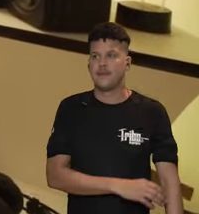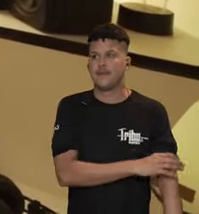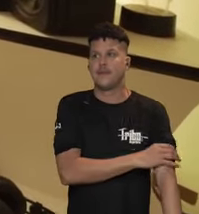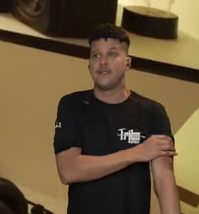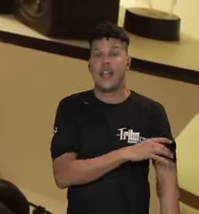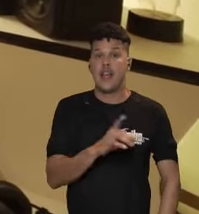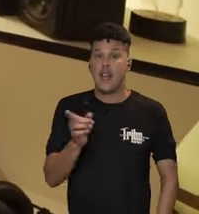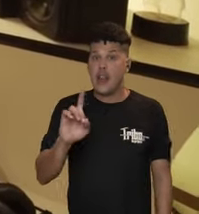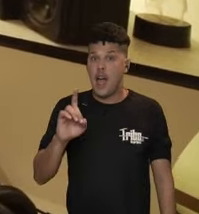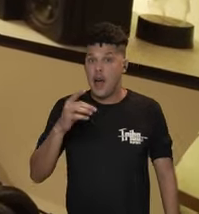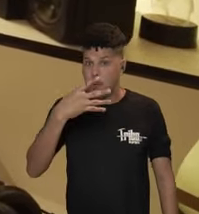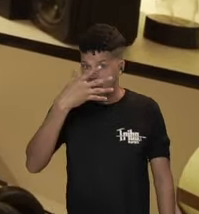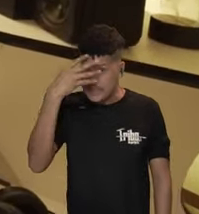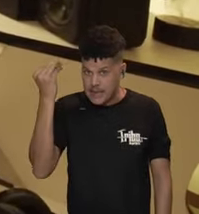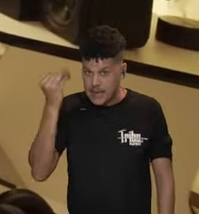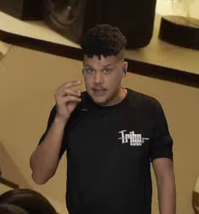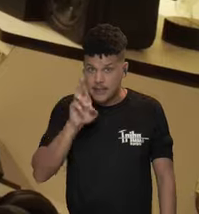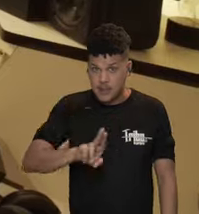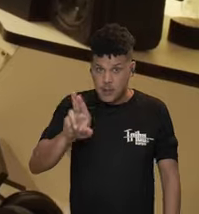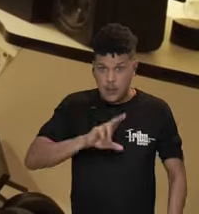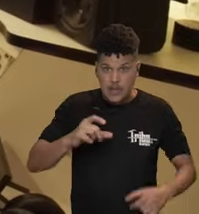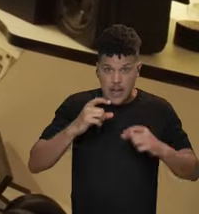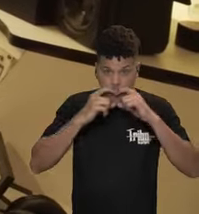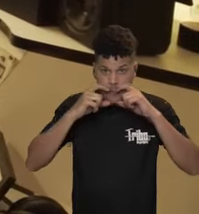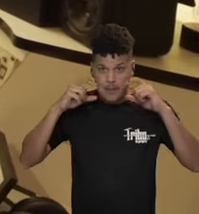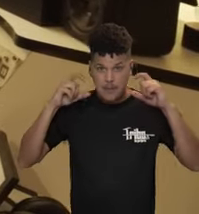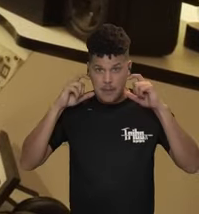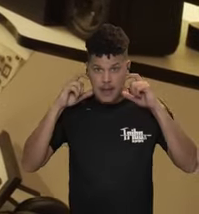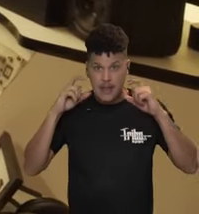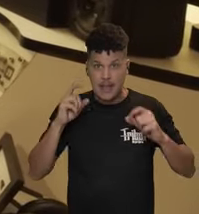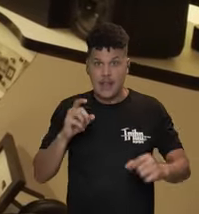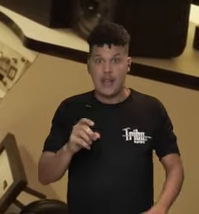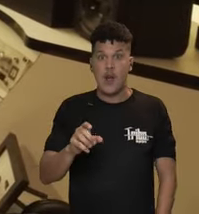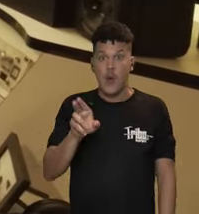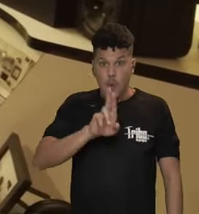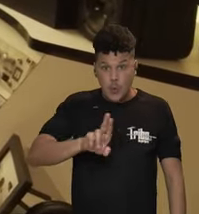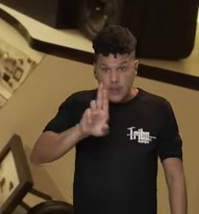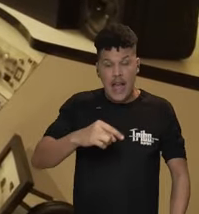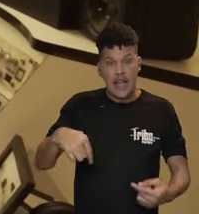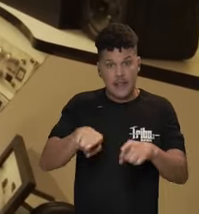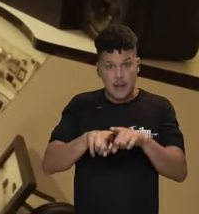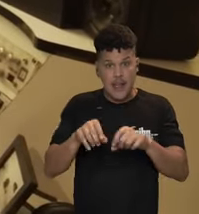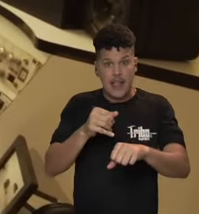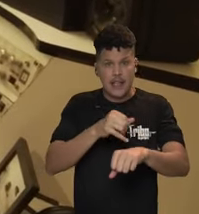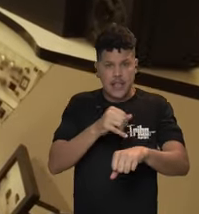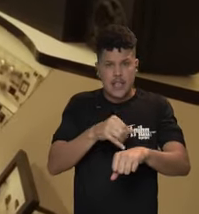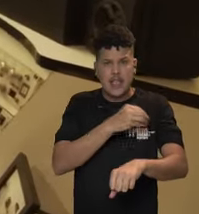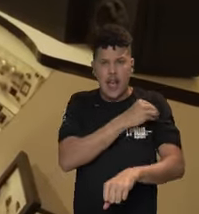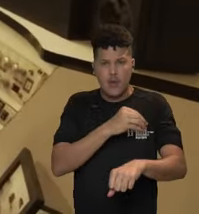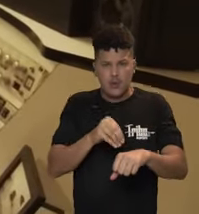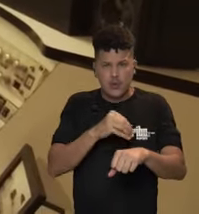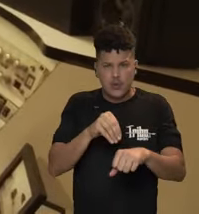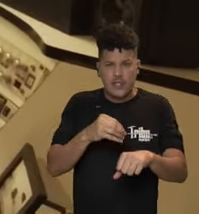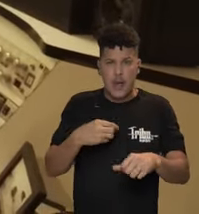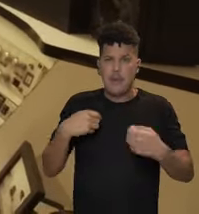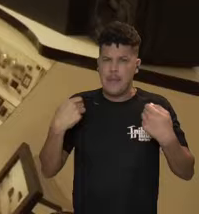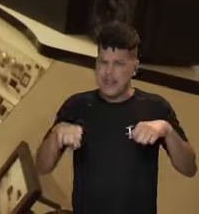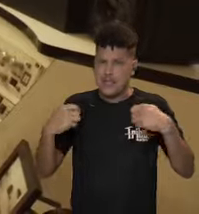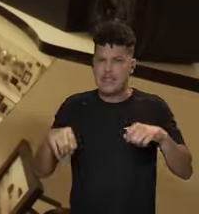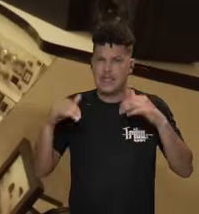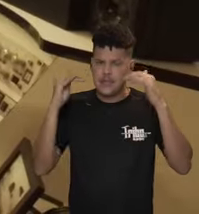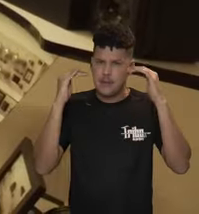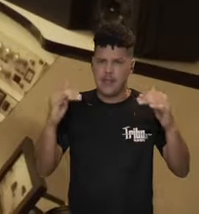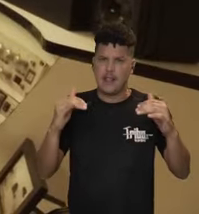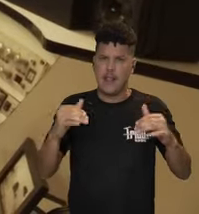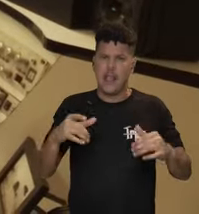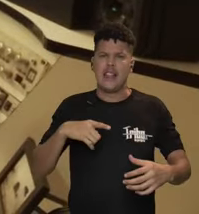Rapaziada, não esquecer de usar a máscara, beleza? Não esquecer de abusar do álcool gel. Tem uma galera falando que tá vindo um meteoro de fogo